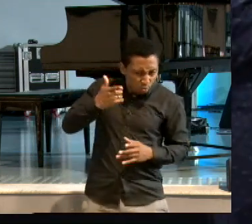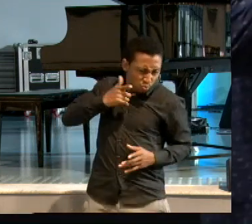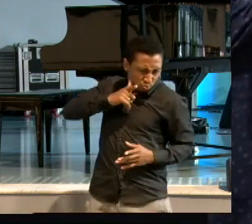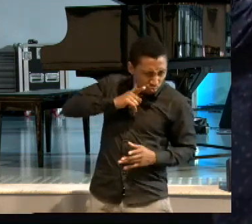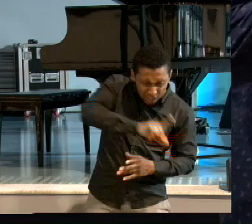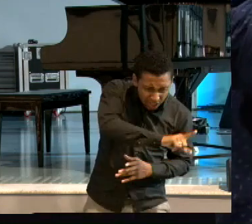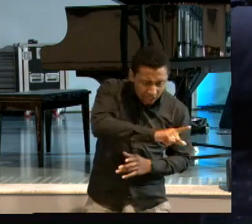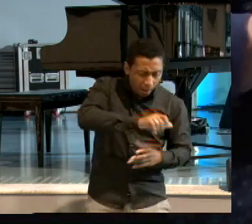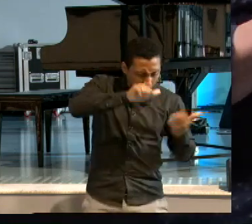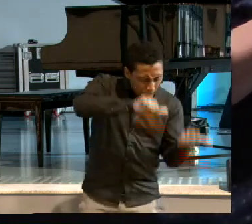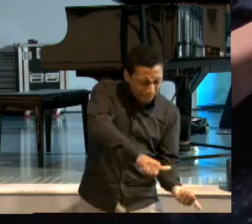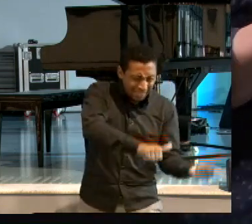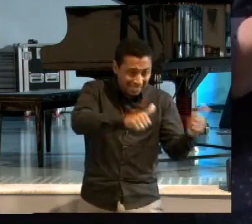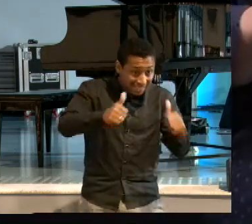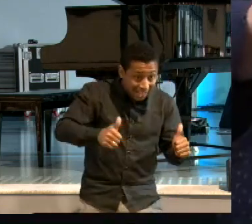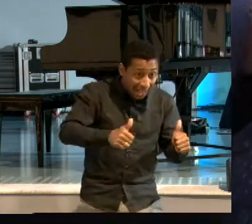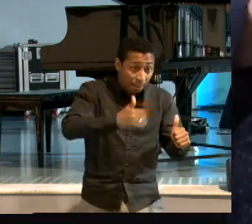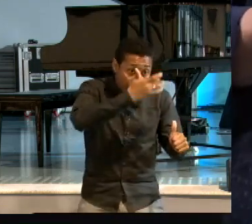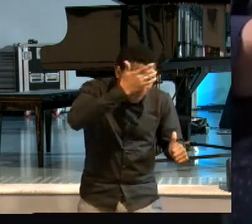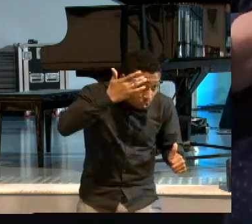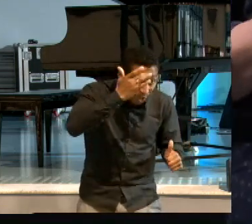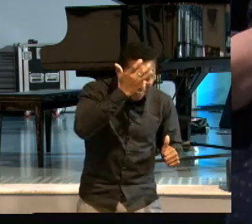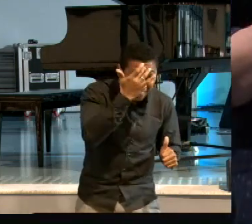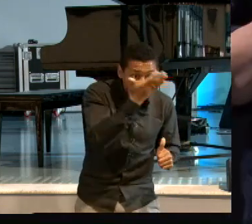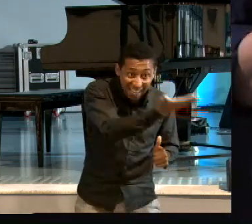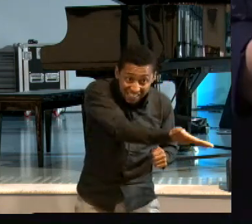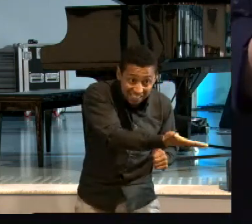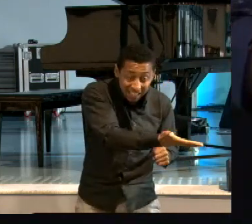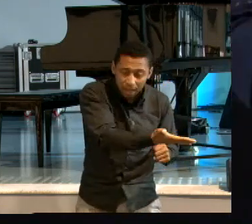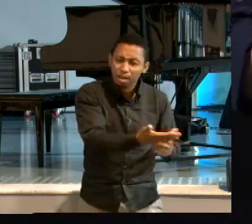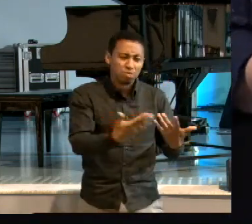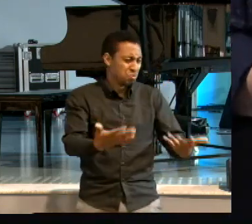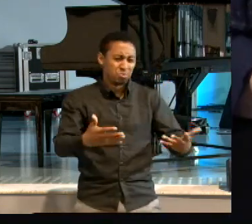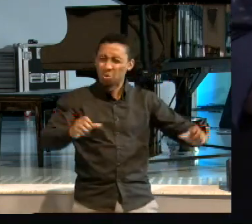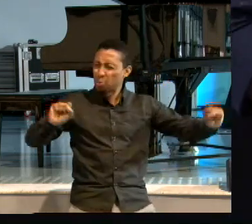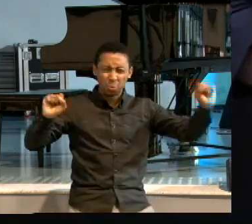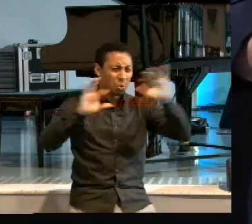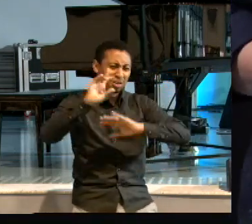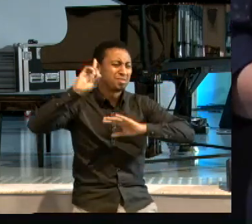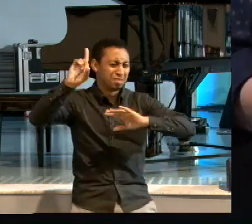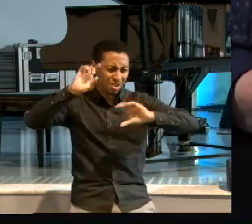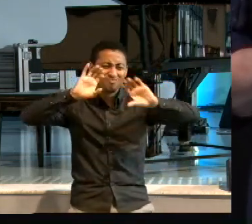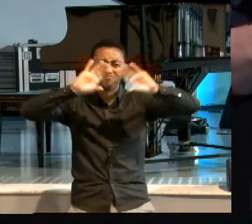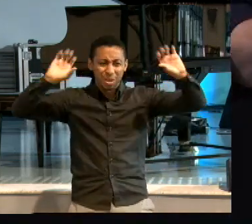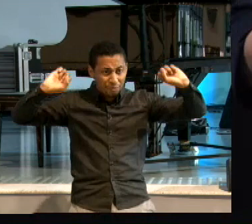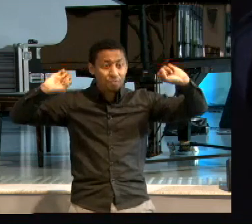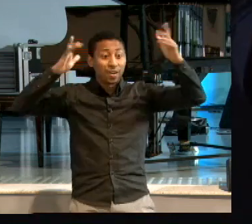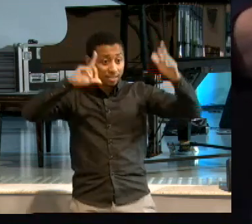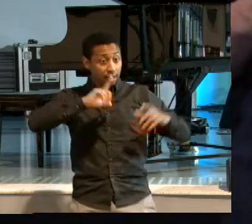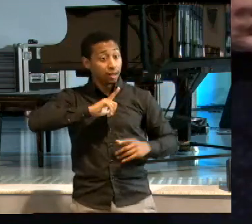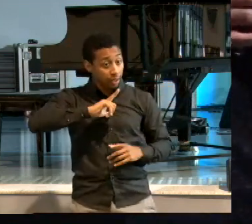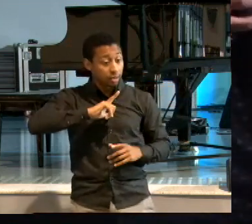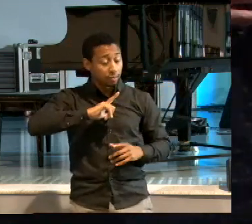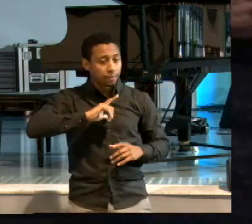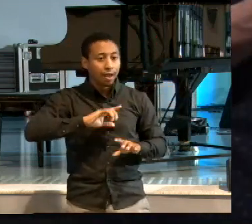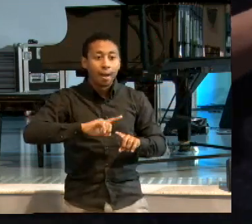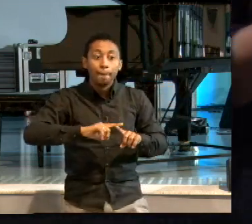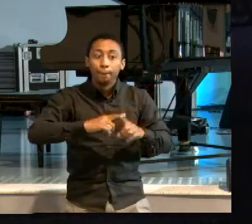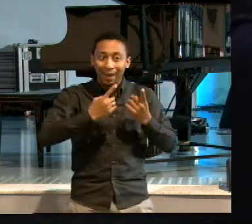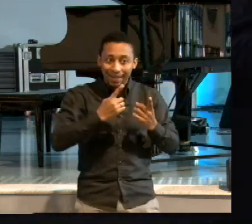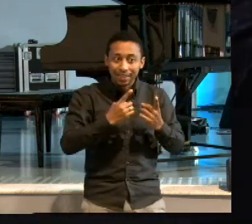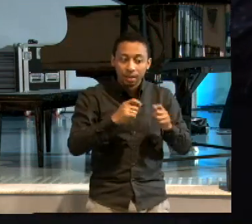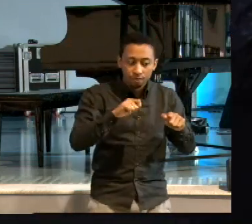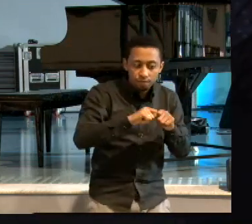espiritual. Só que é o tipo de reunião que nós fazemos secreta, escondido. Porque o batismo é a maior profissão de uma mudança de